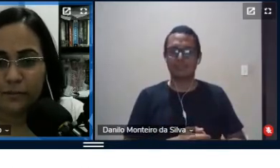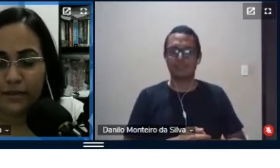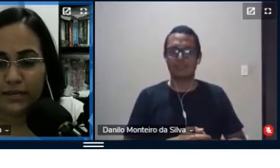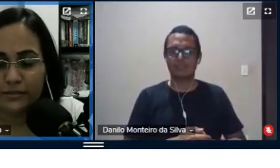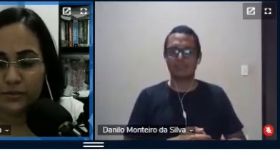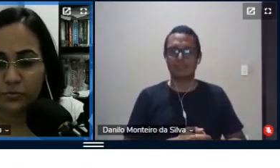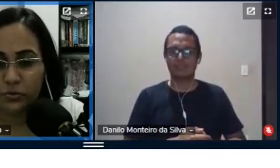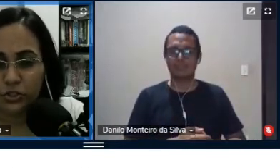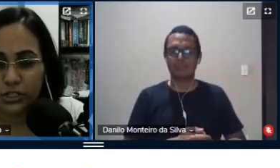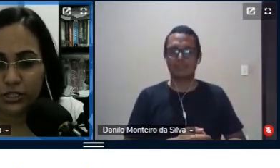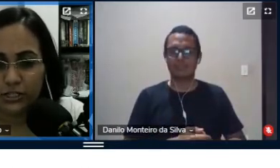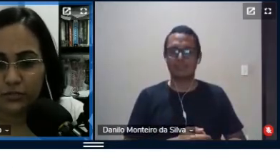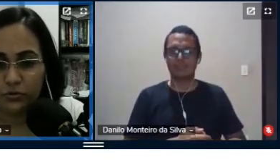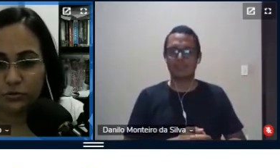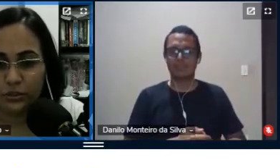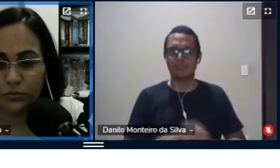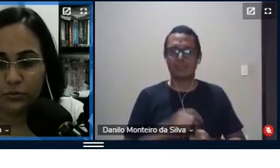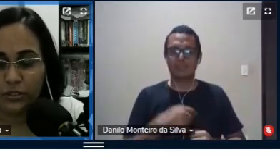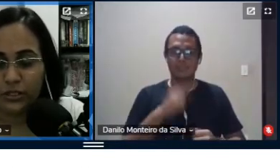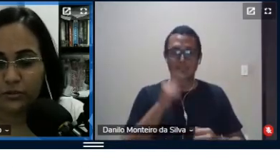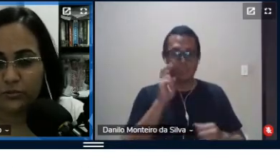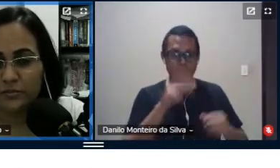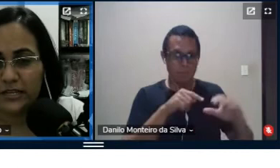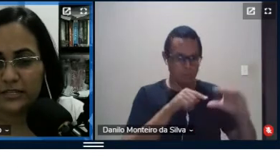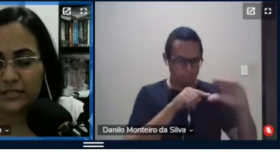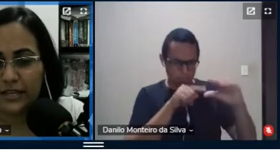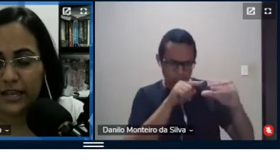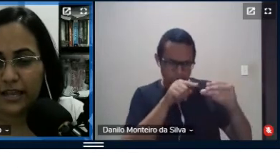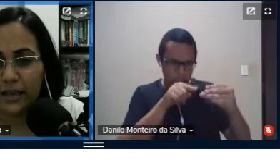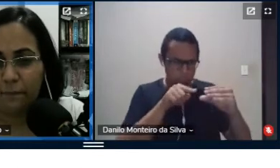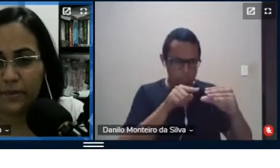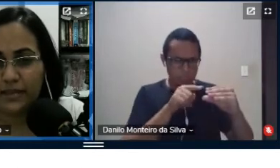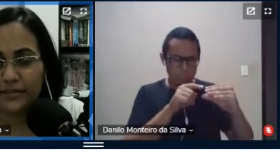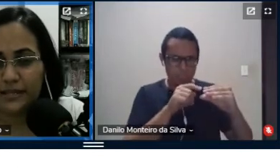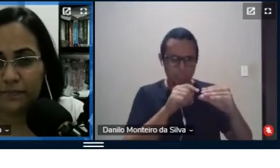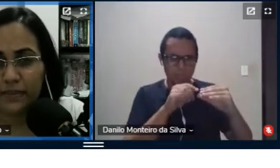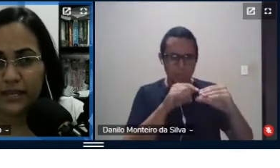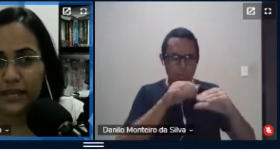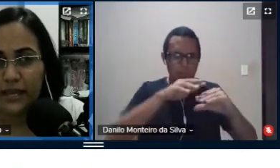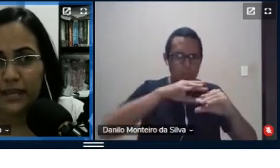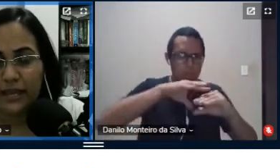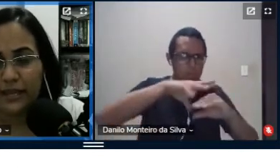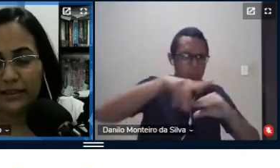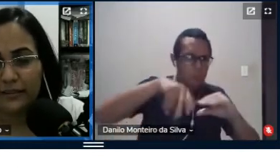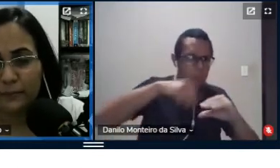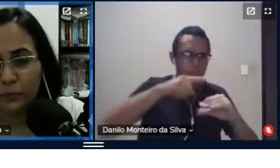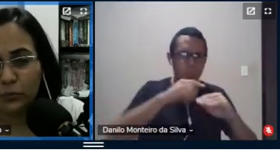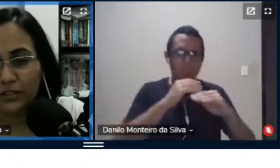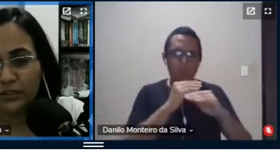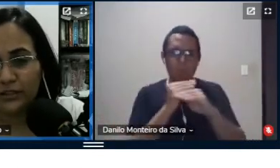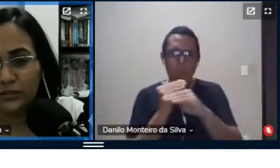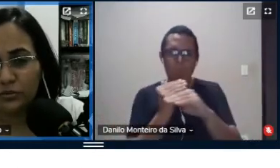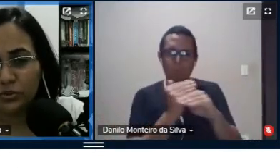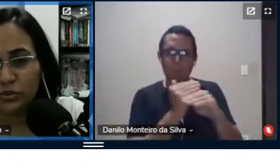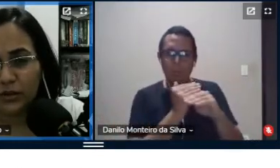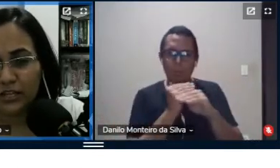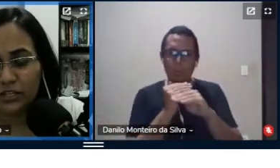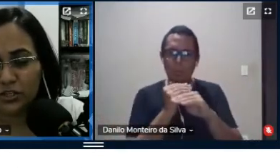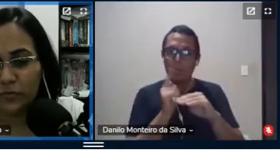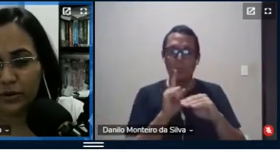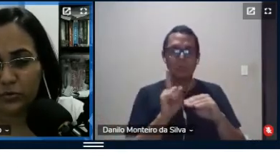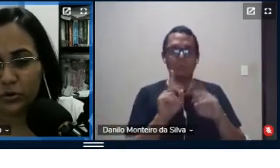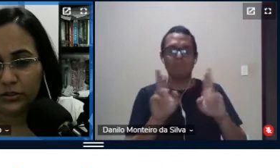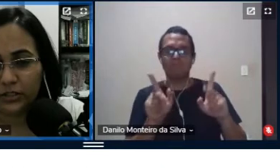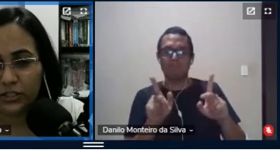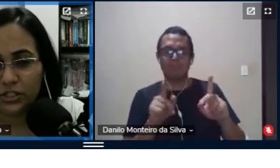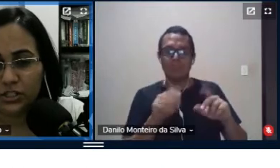se a minha peça é homogênea ou não, porque às vezes a peça ela muda tanto de uma